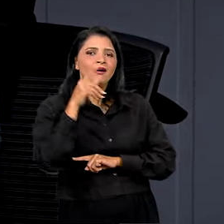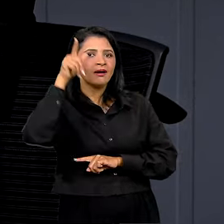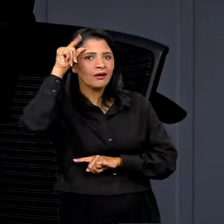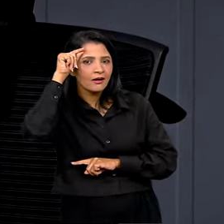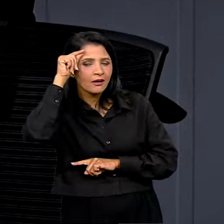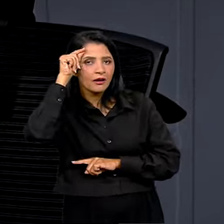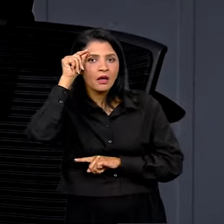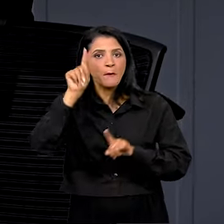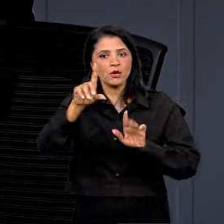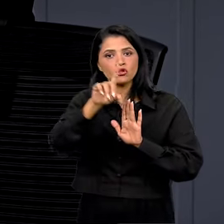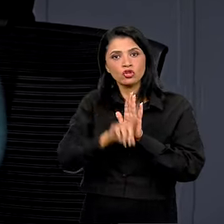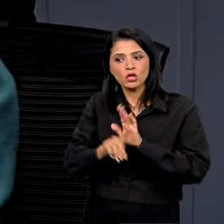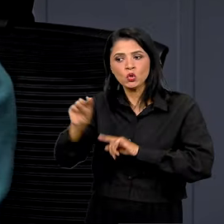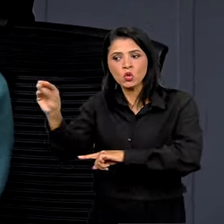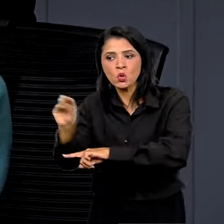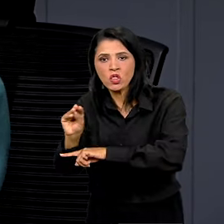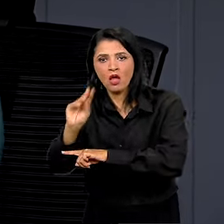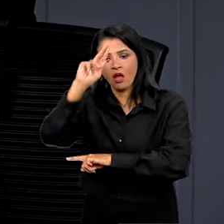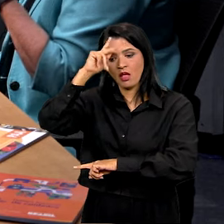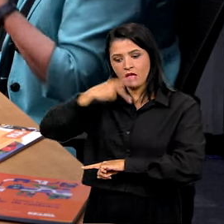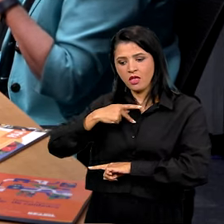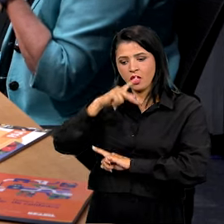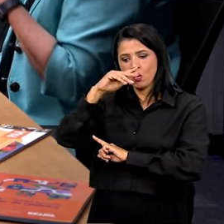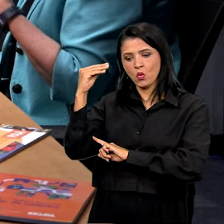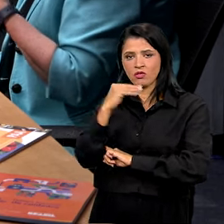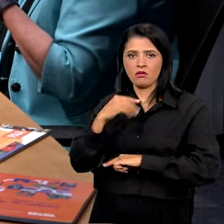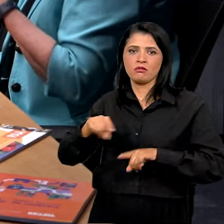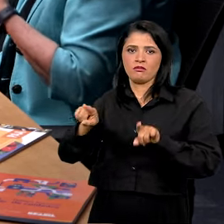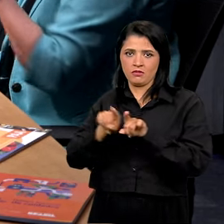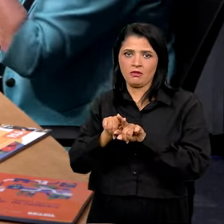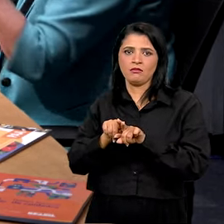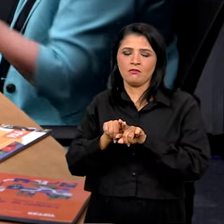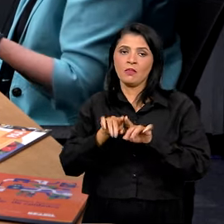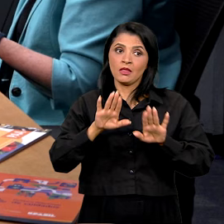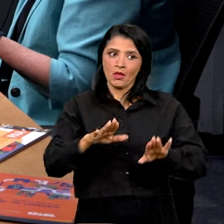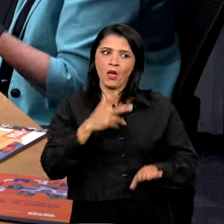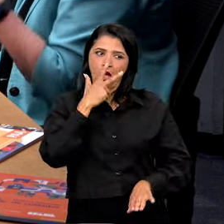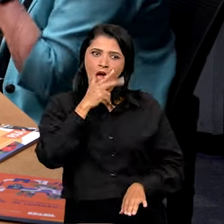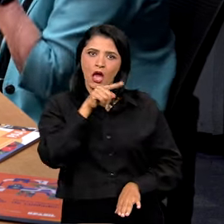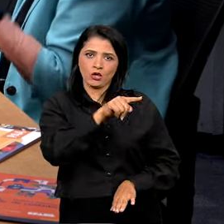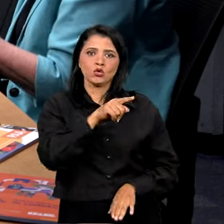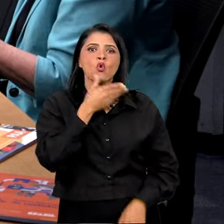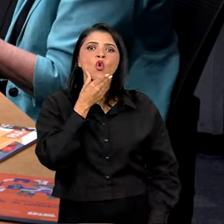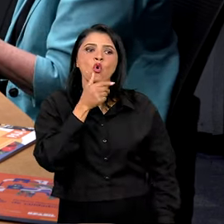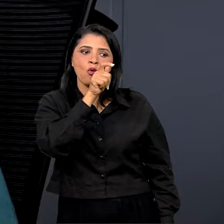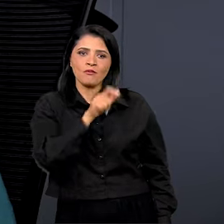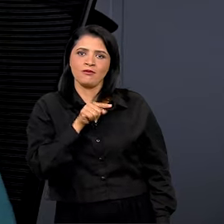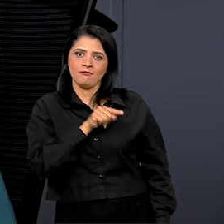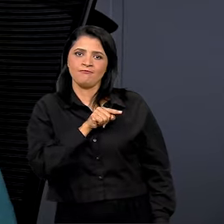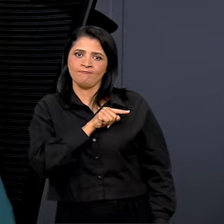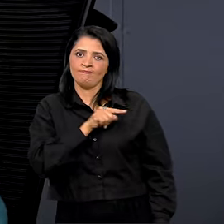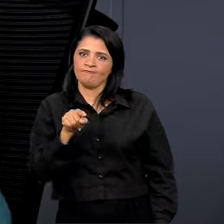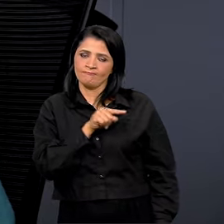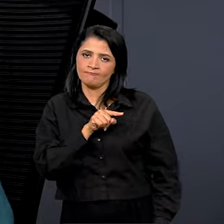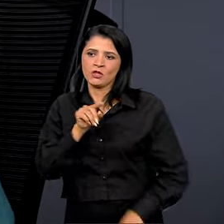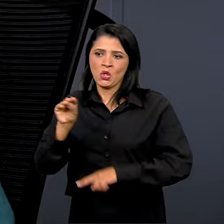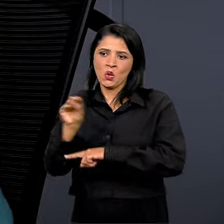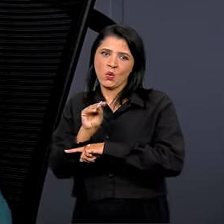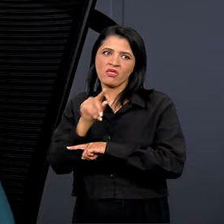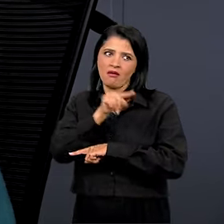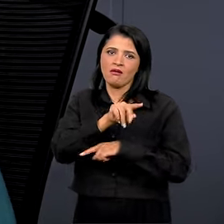o direito a cuidar e autocuidado e eu acho que para os homens cuidar é uma